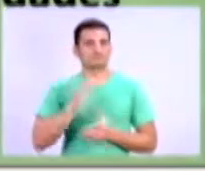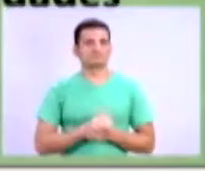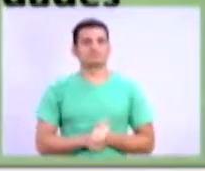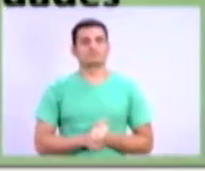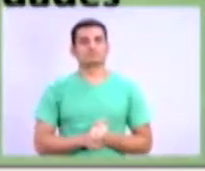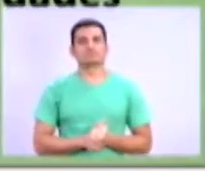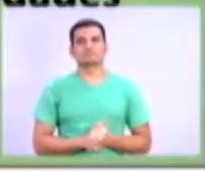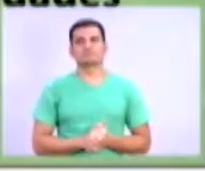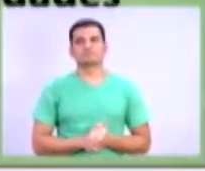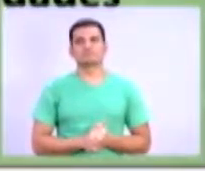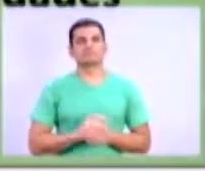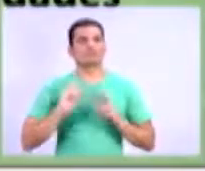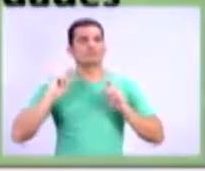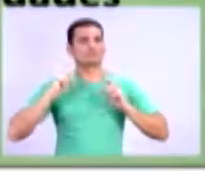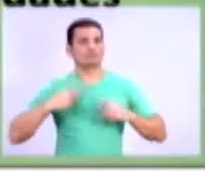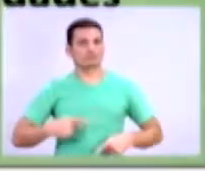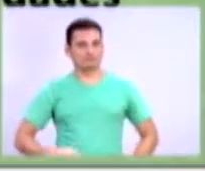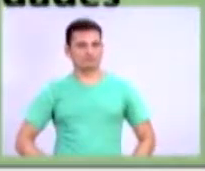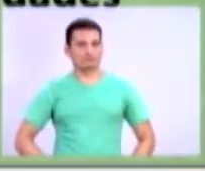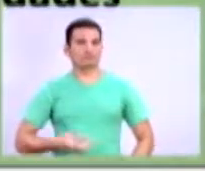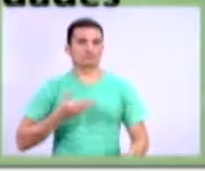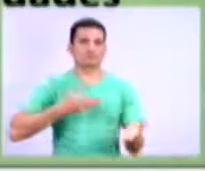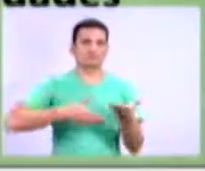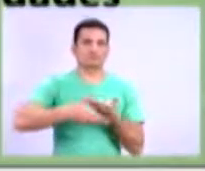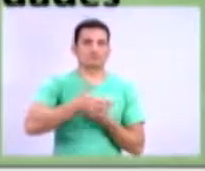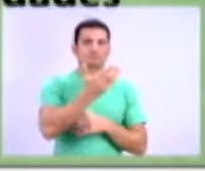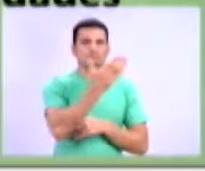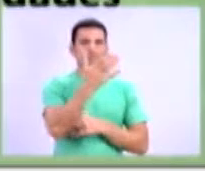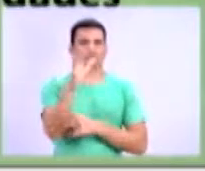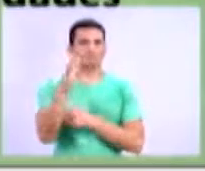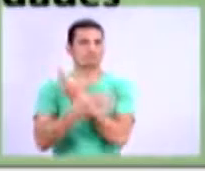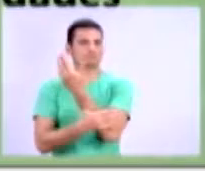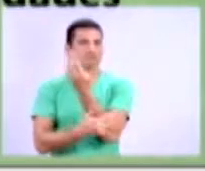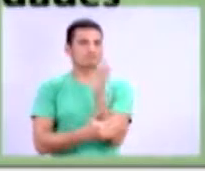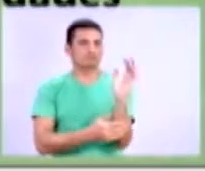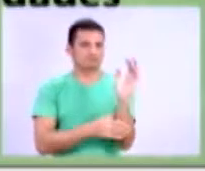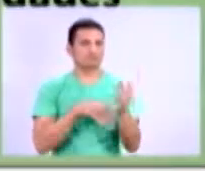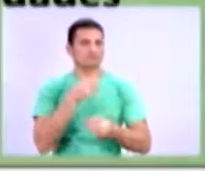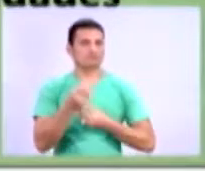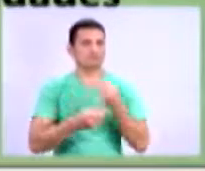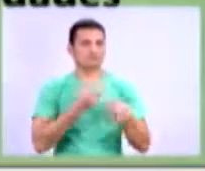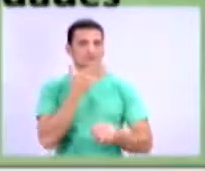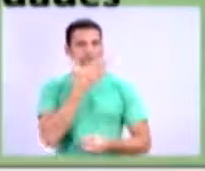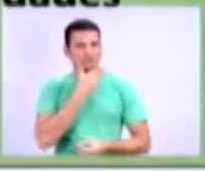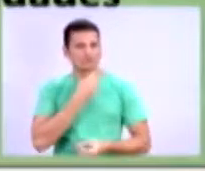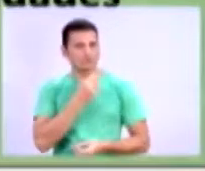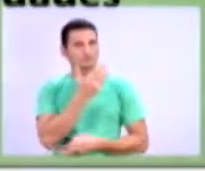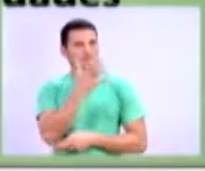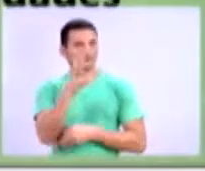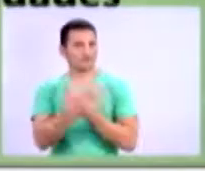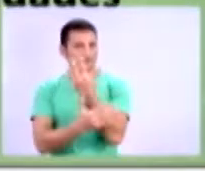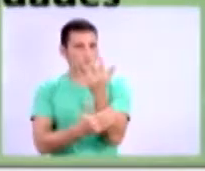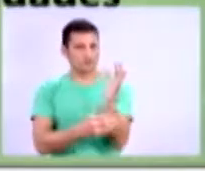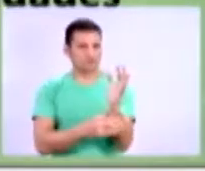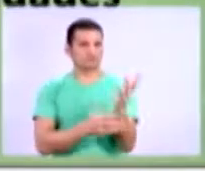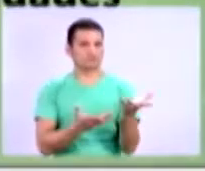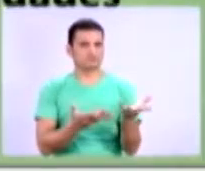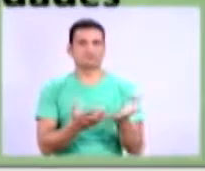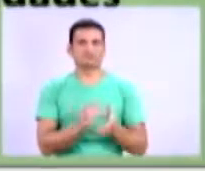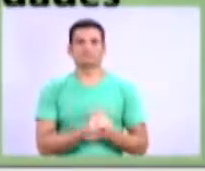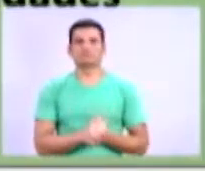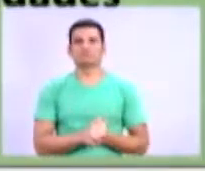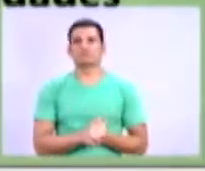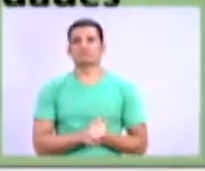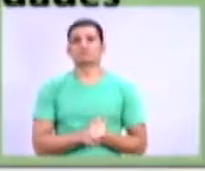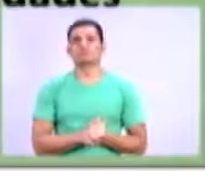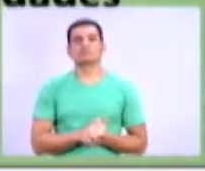a natureza, né? E como o homem é natureza, nós vamos estar retornando então à